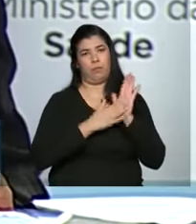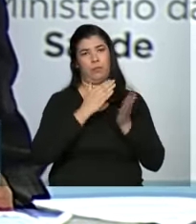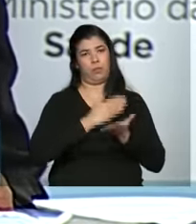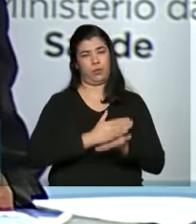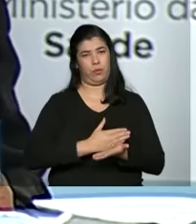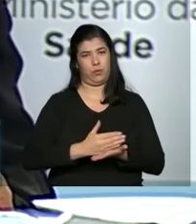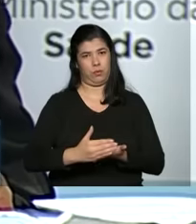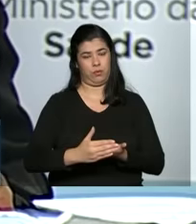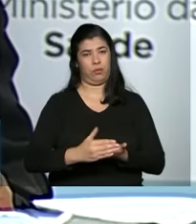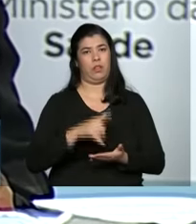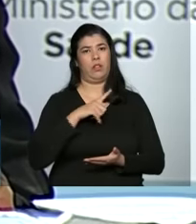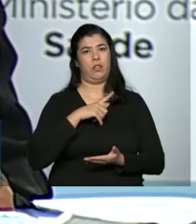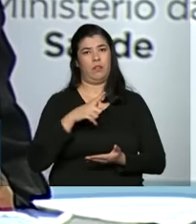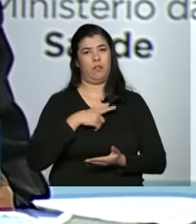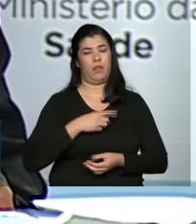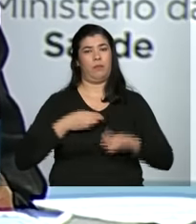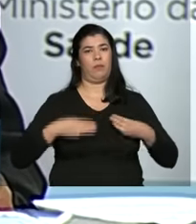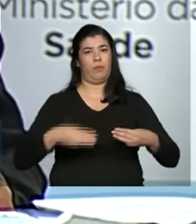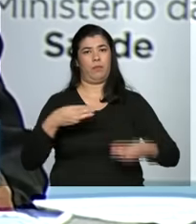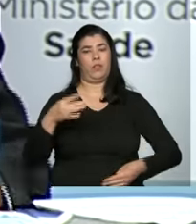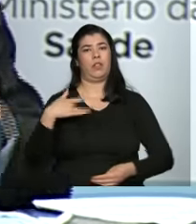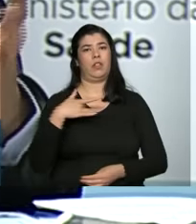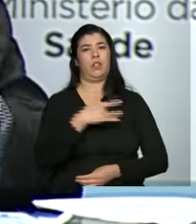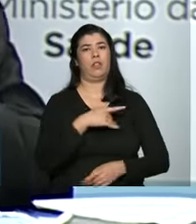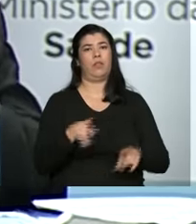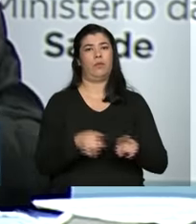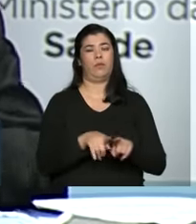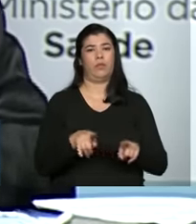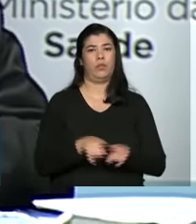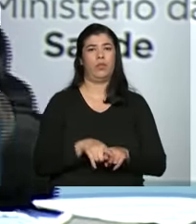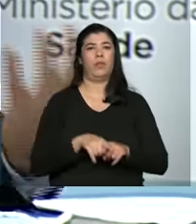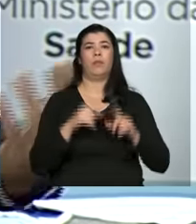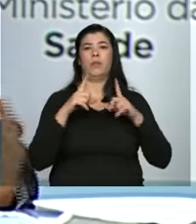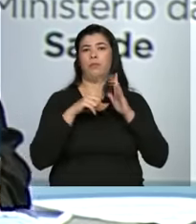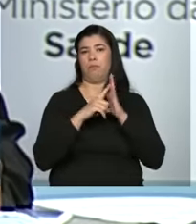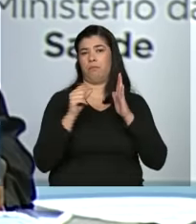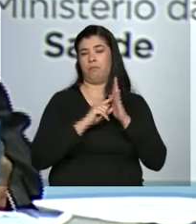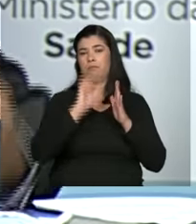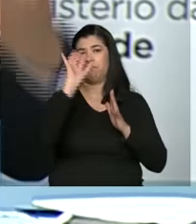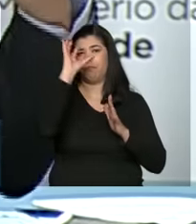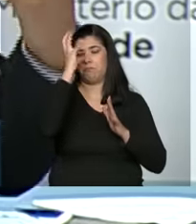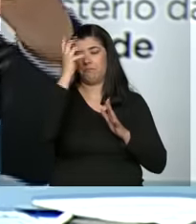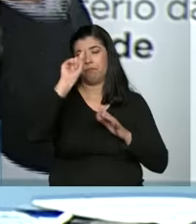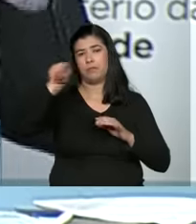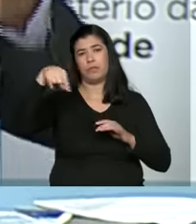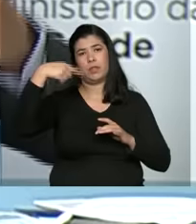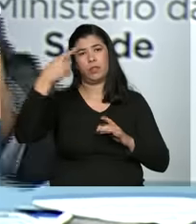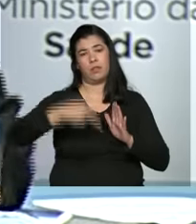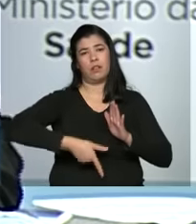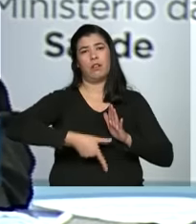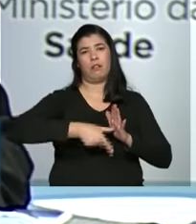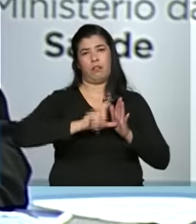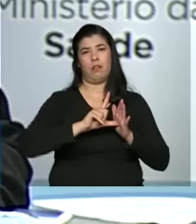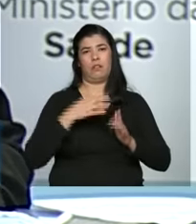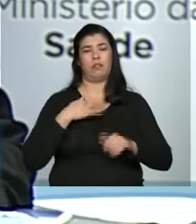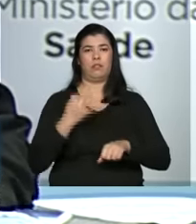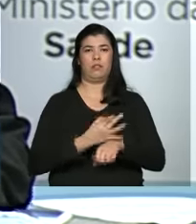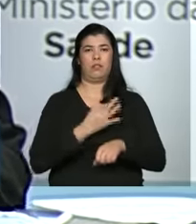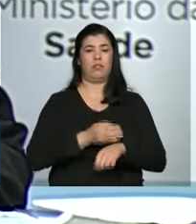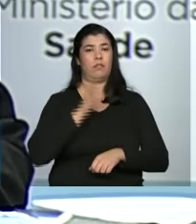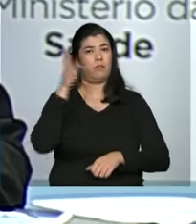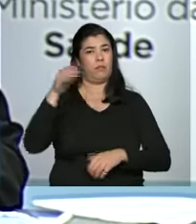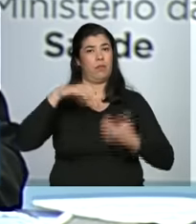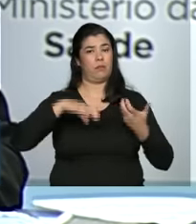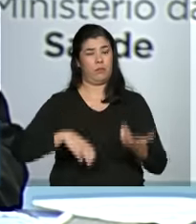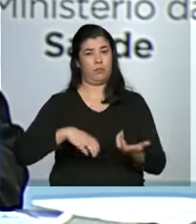pelo Ministério da Saúde pelo Ministério da Justiça A Casa Civil para um debate final e será encaminhado antes do recesso para o Congresso Nacional